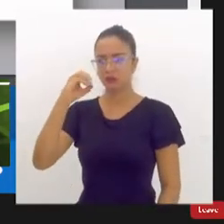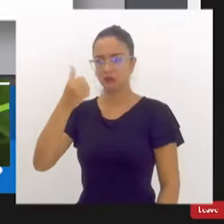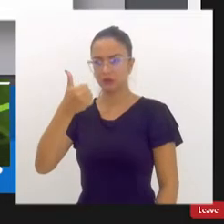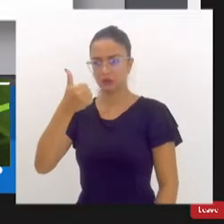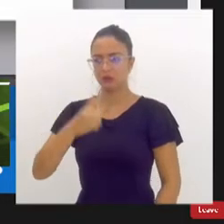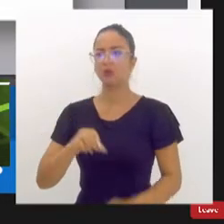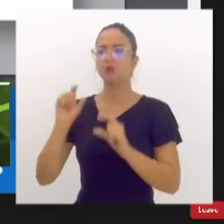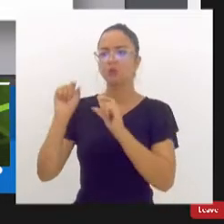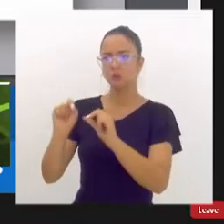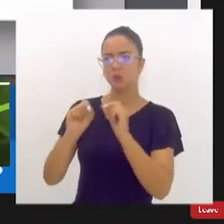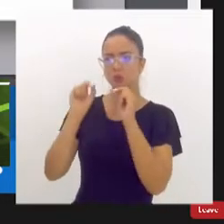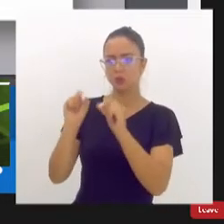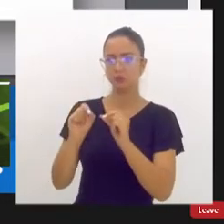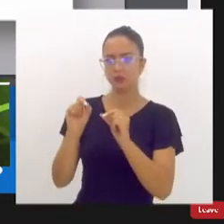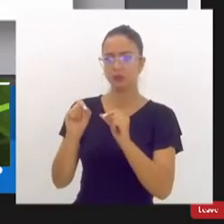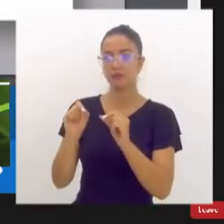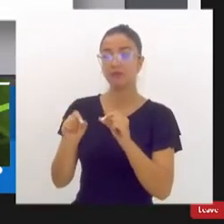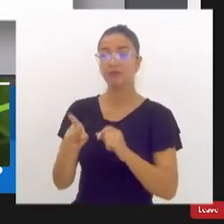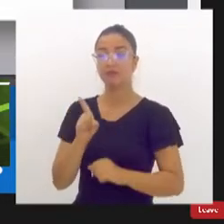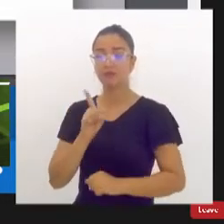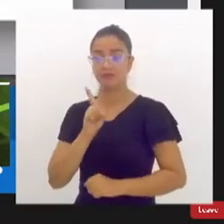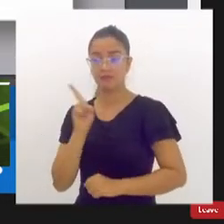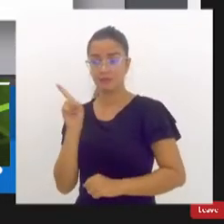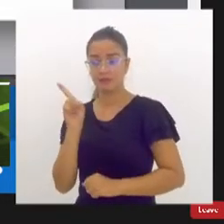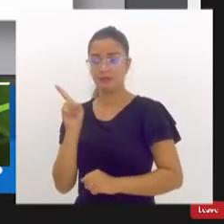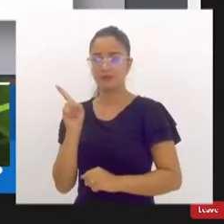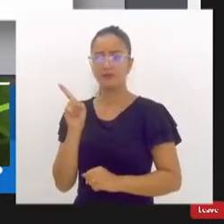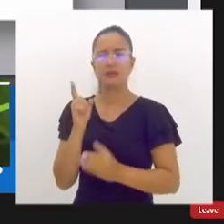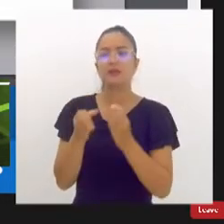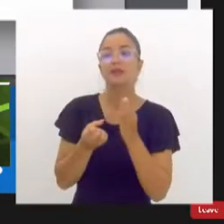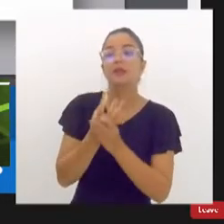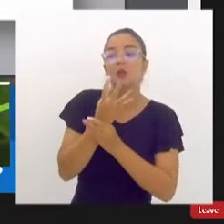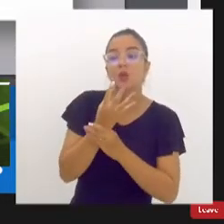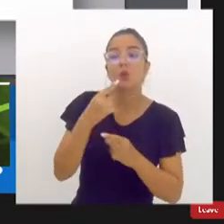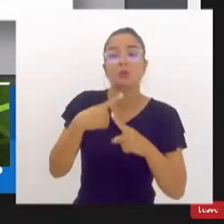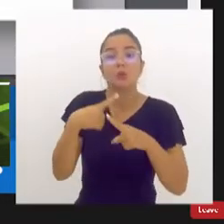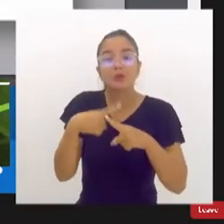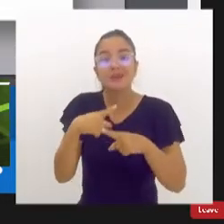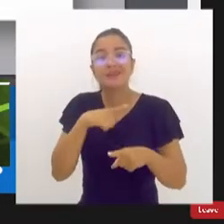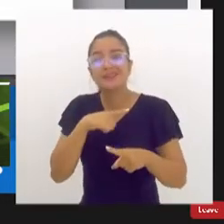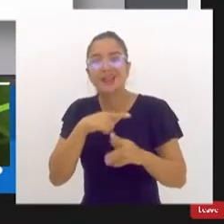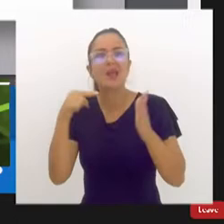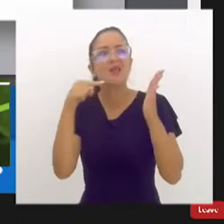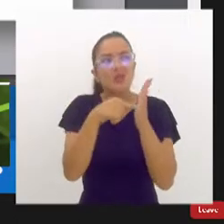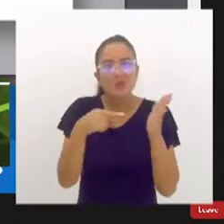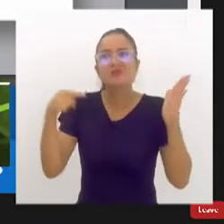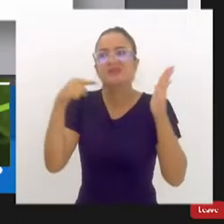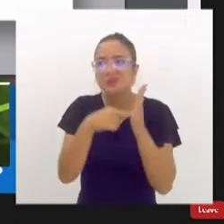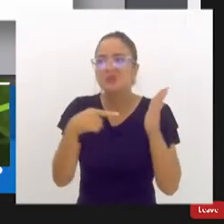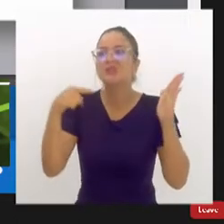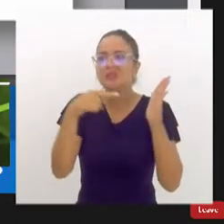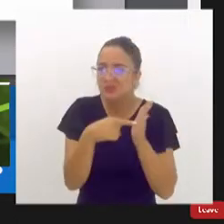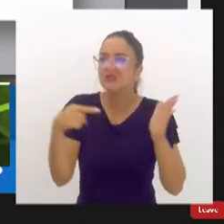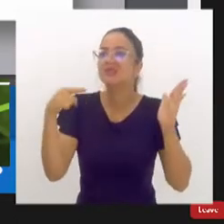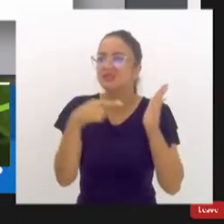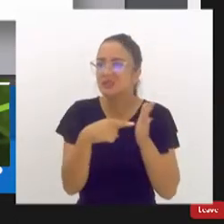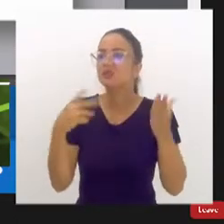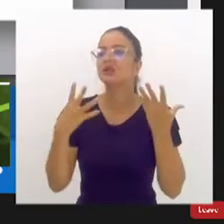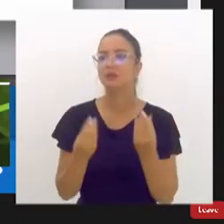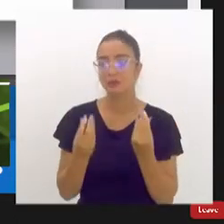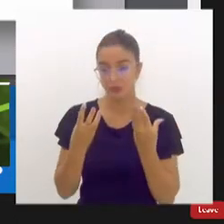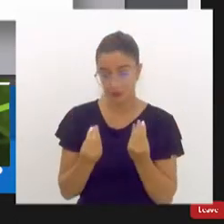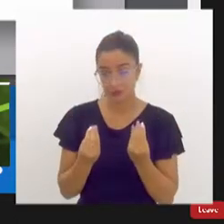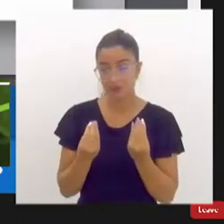é emblemática porque ela surge em razão de uma série de denúncias que o Conselho recebeu, uma em especial que ainda vai